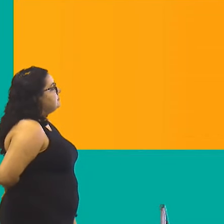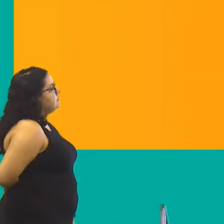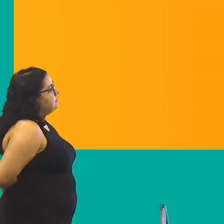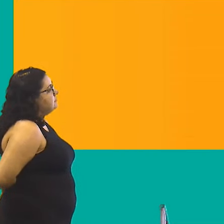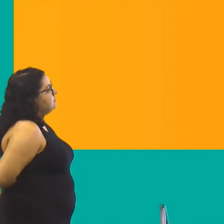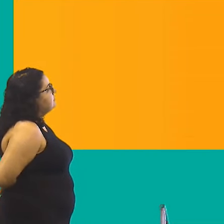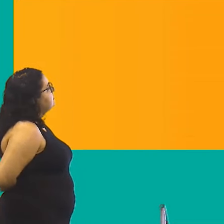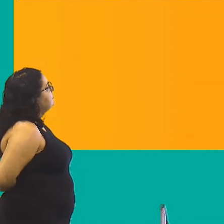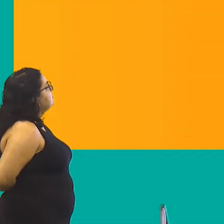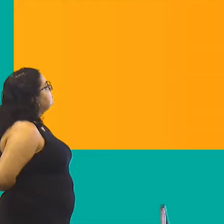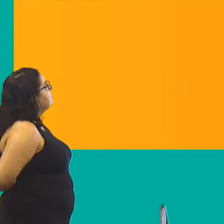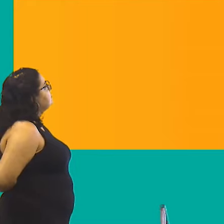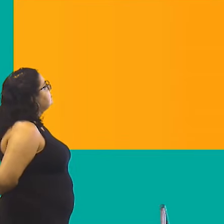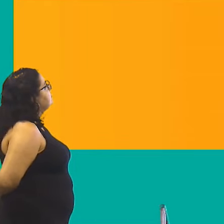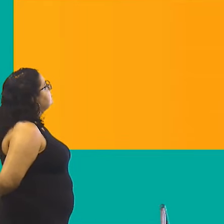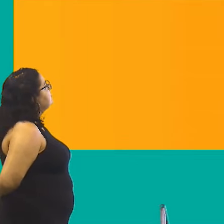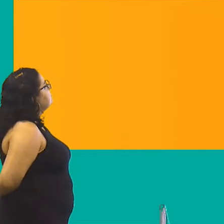nada.